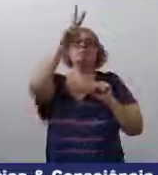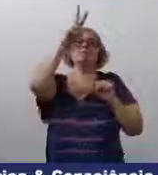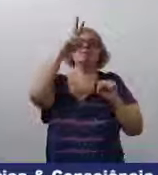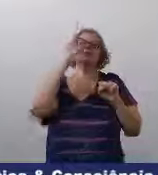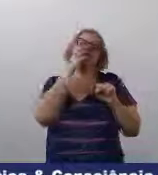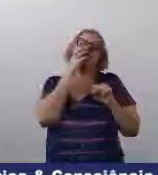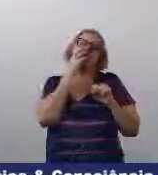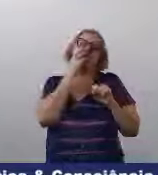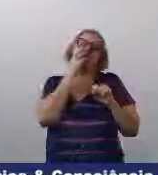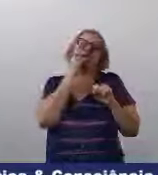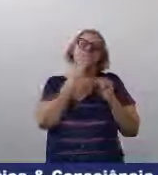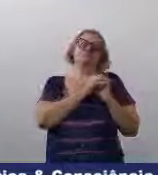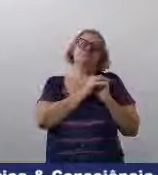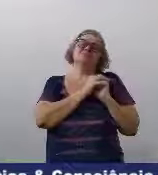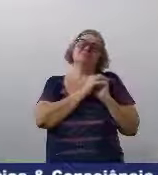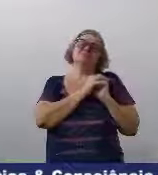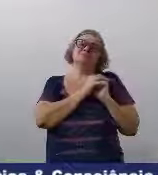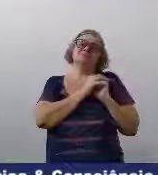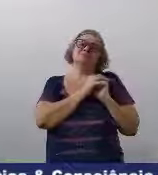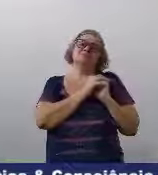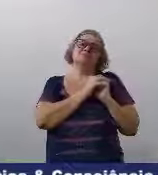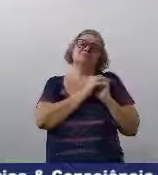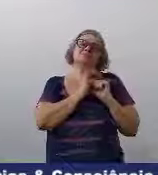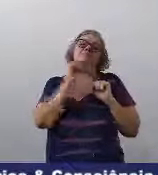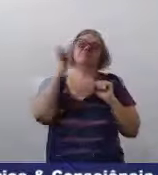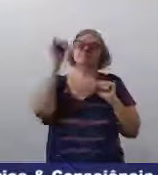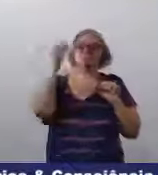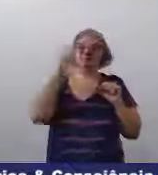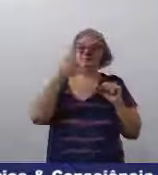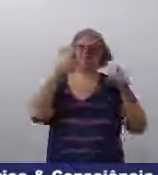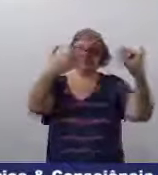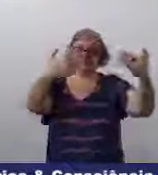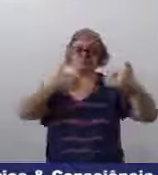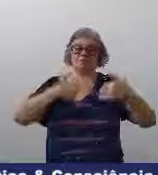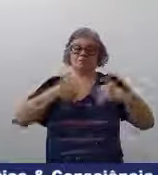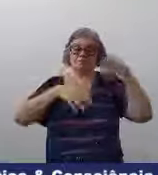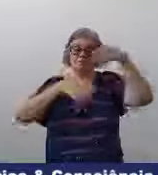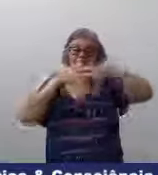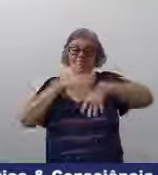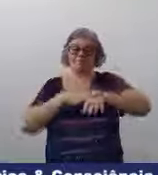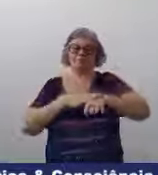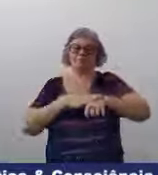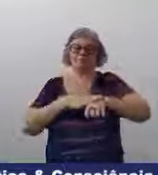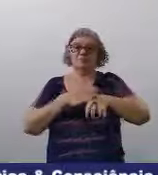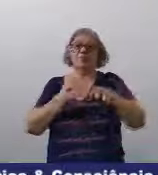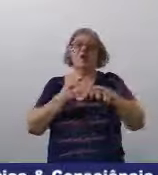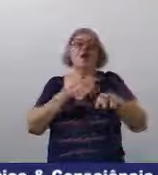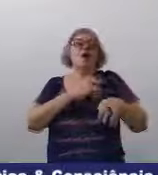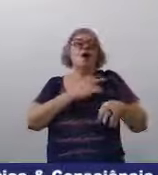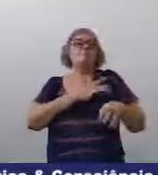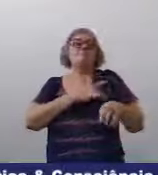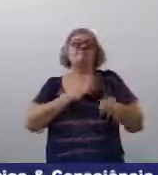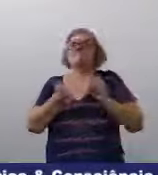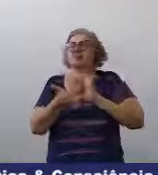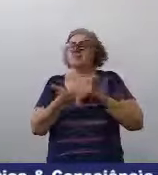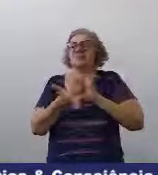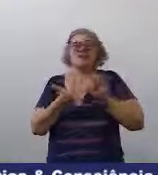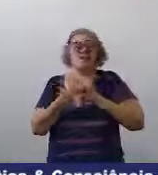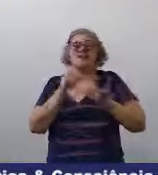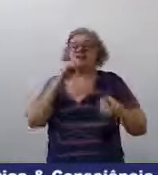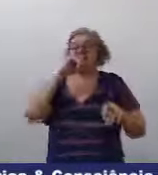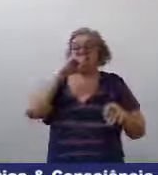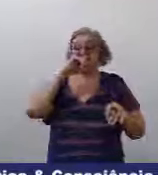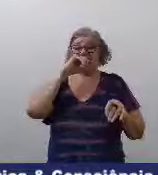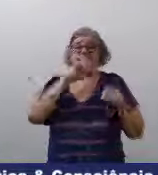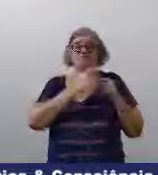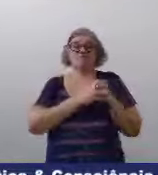era mais forte do que a ação externa. Ou seja, se o impulso interior é medo, é